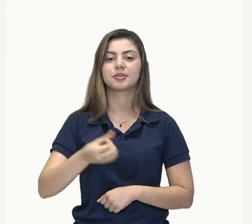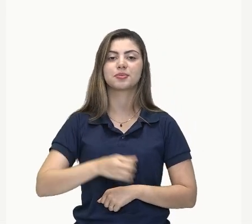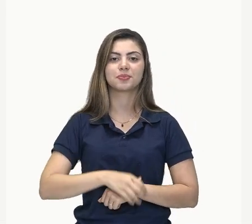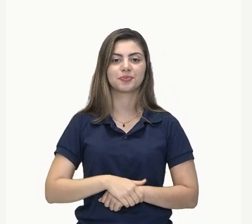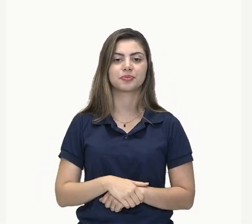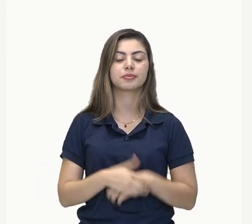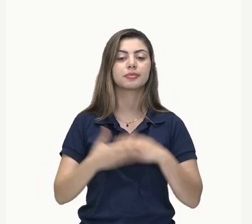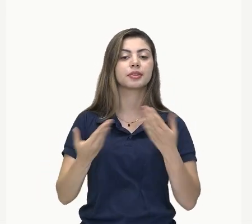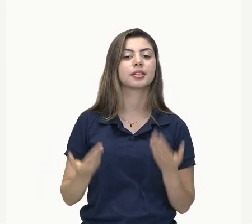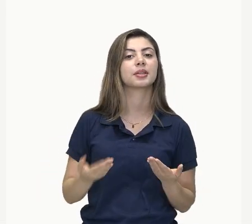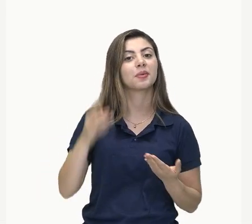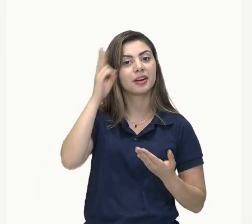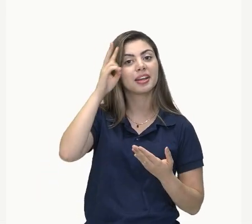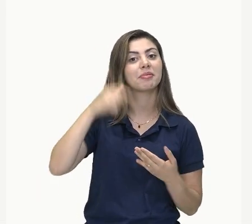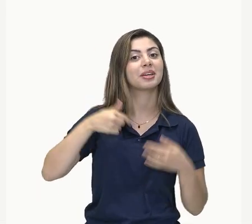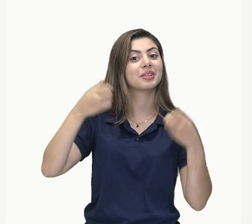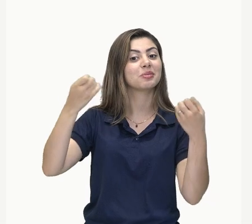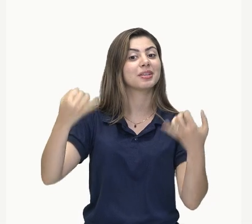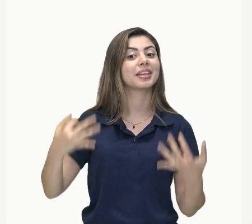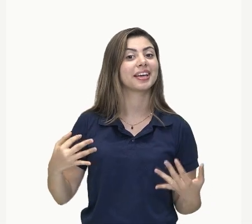0,6. O que eu mencionei ainda agora?